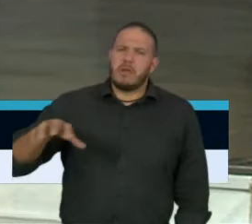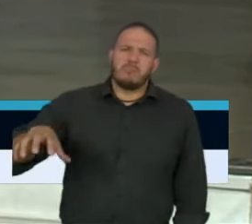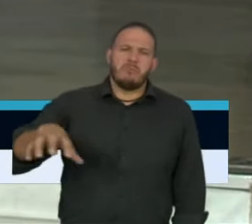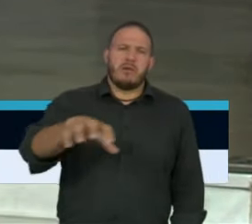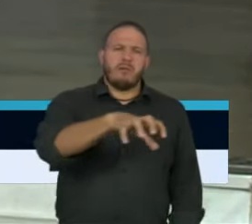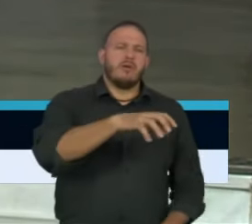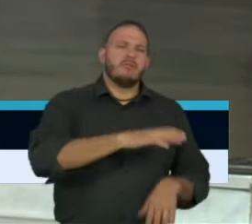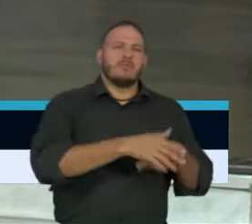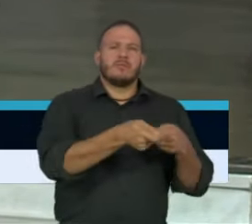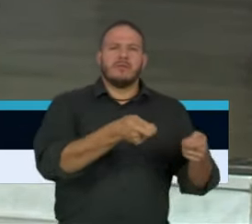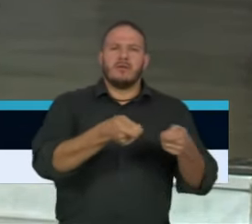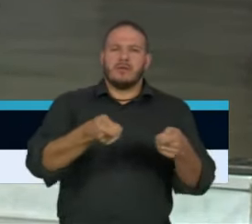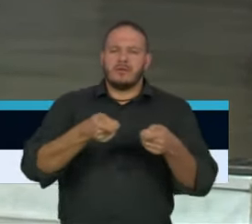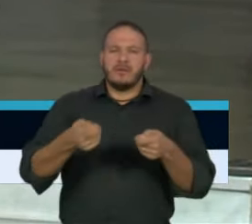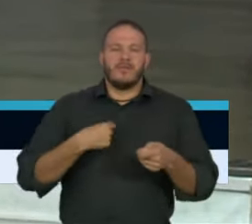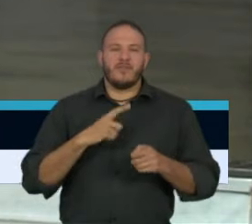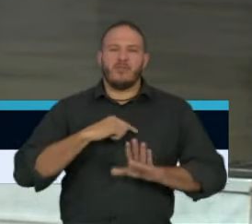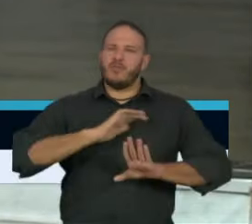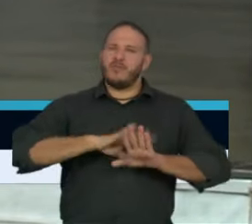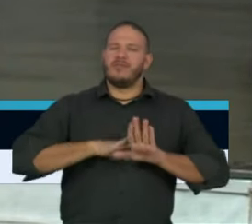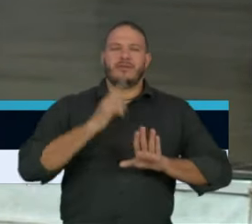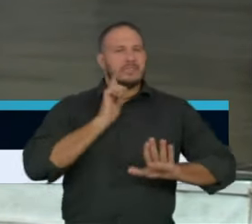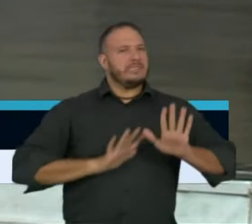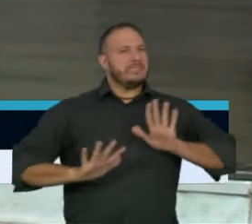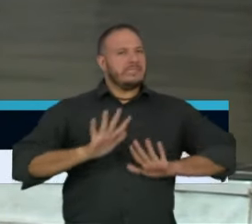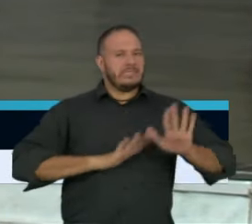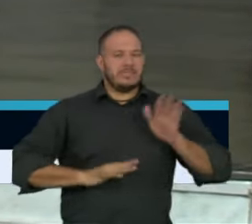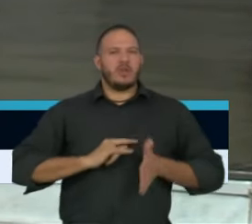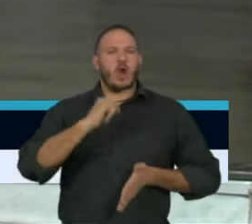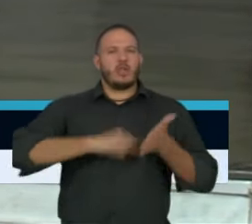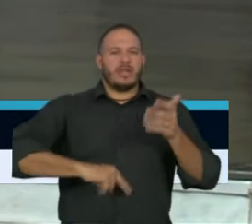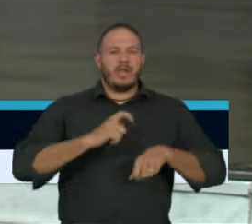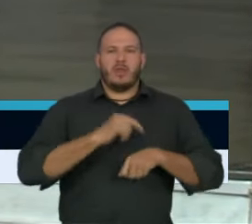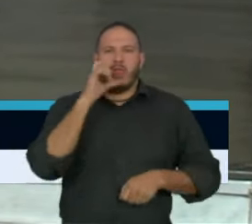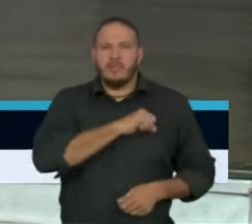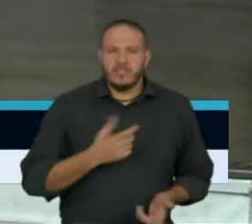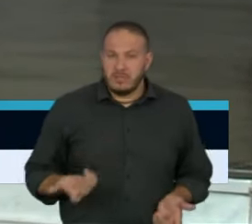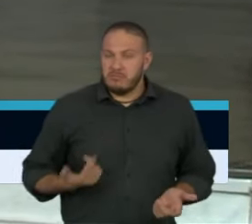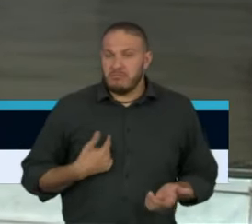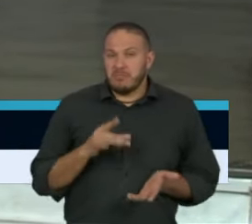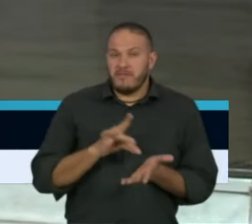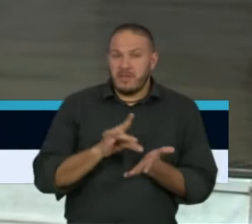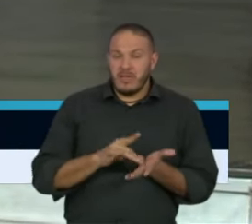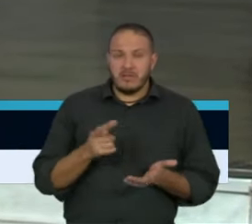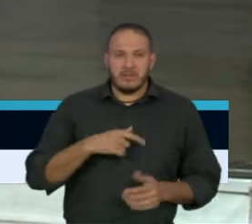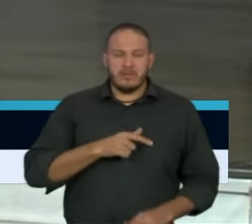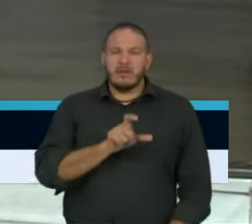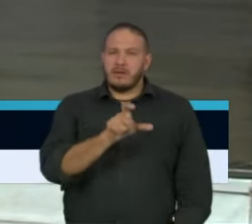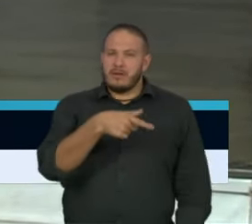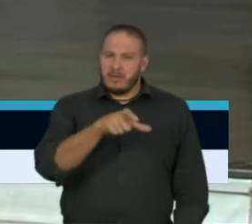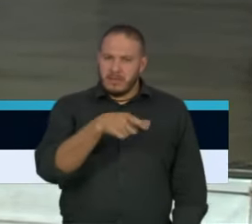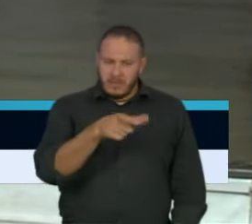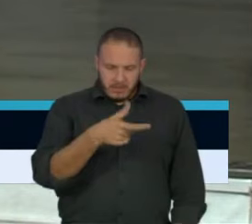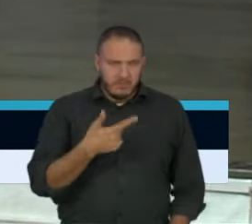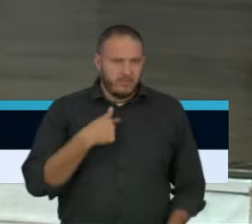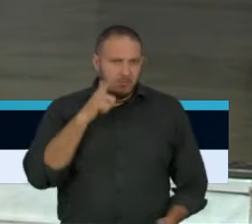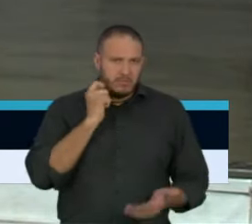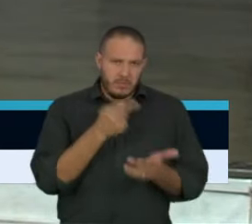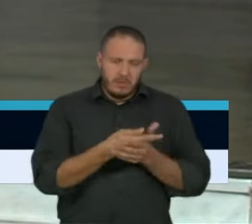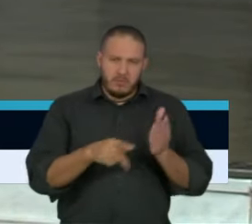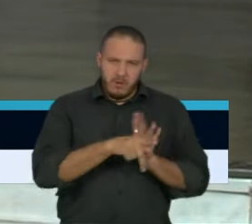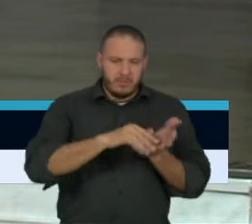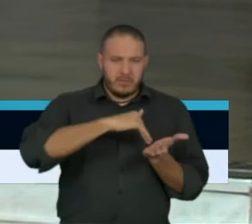um certo pé atrás com contratos emergenciais. Tanto é verdade que esse cartão que foi adquirido pela Secretaria